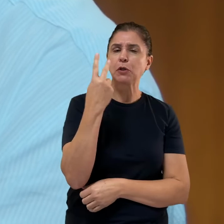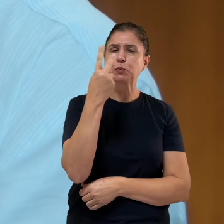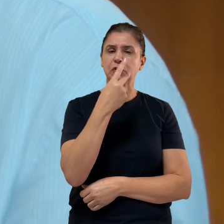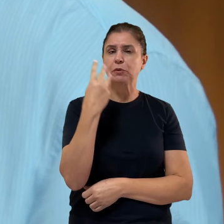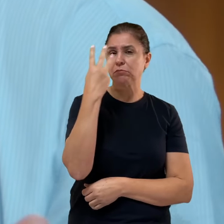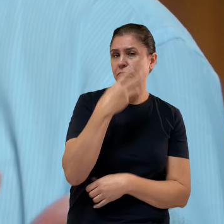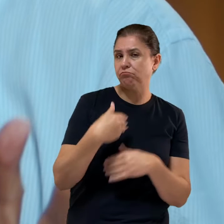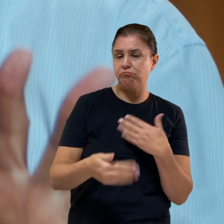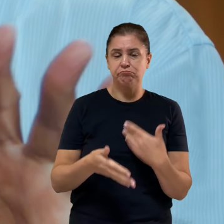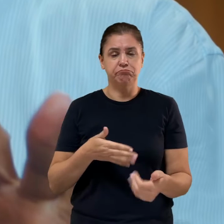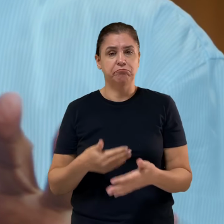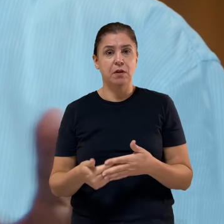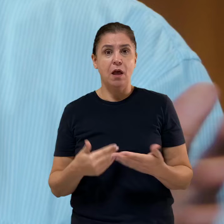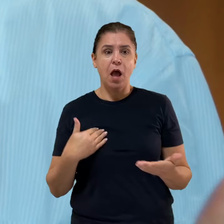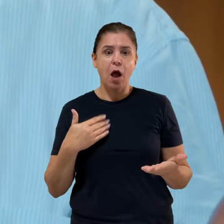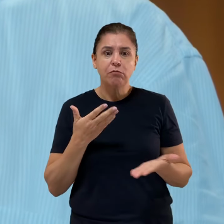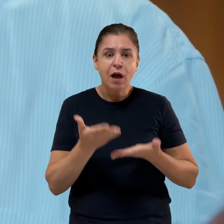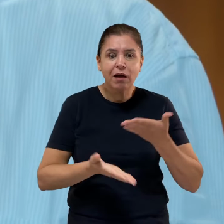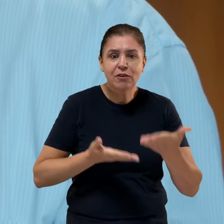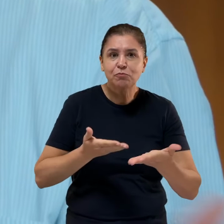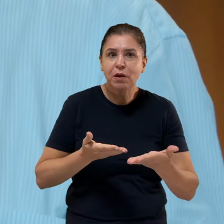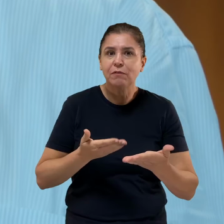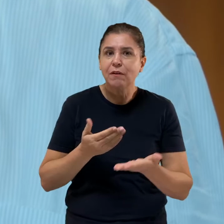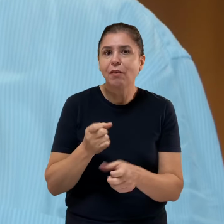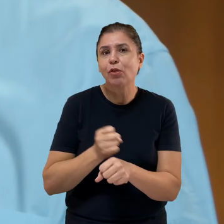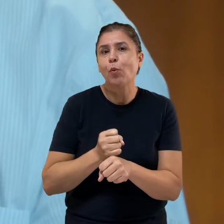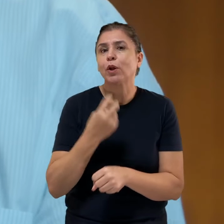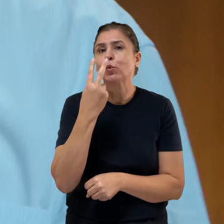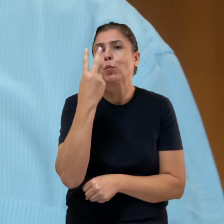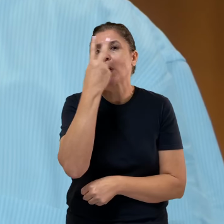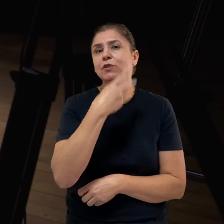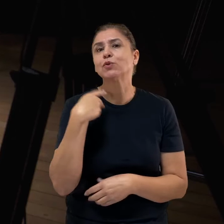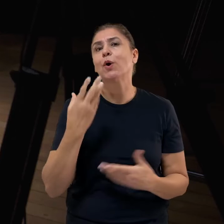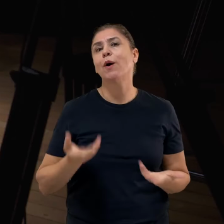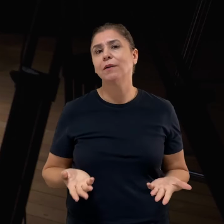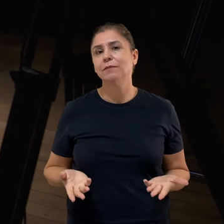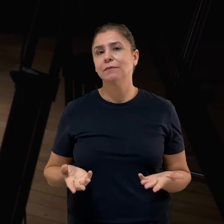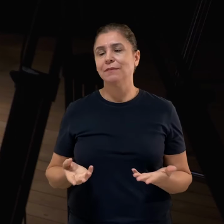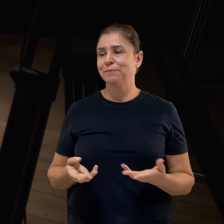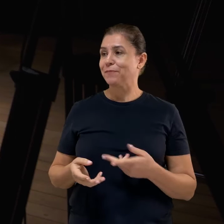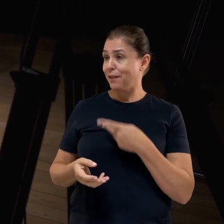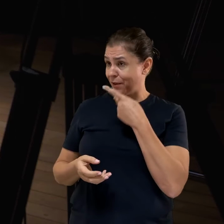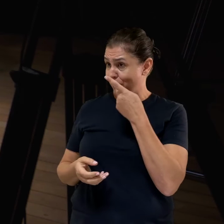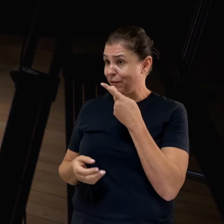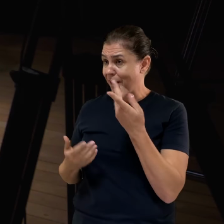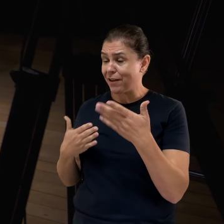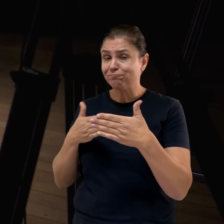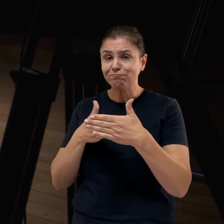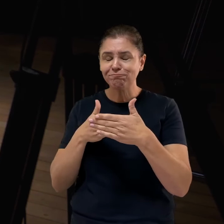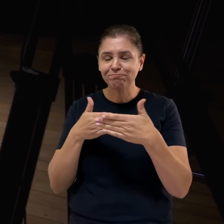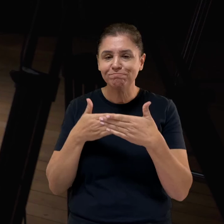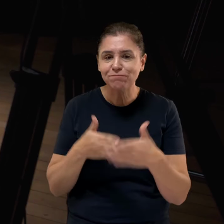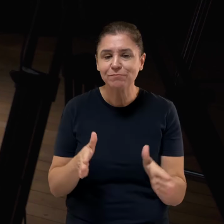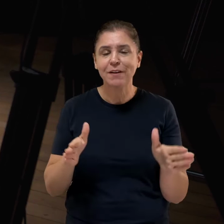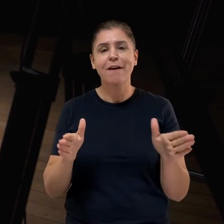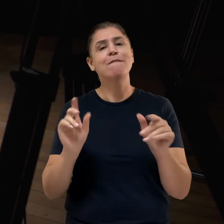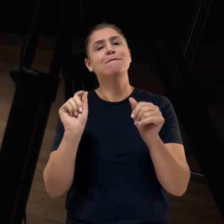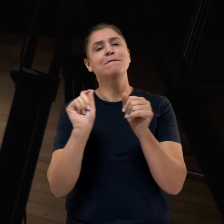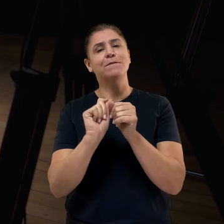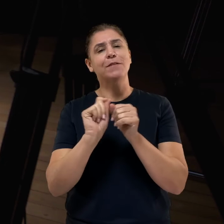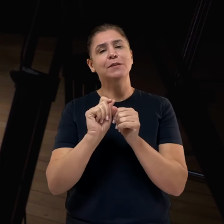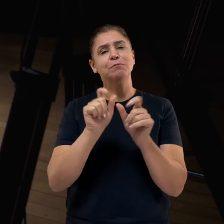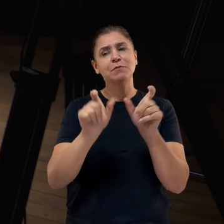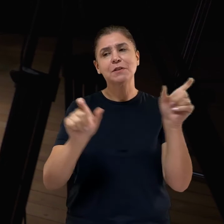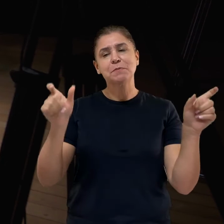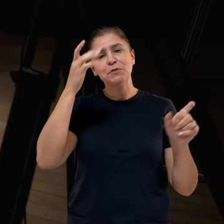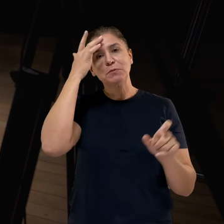duas horas, três horas. Tem atendimento que vai duas horas. E falar sobre isso rompe barreiras e faz